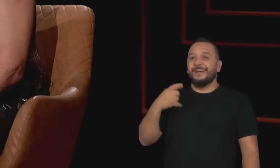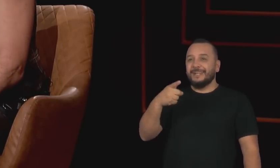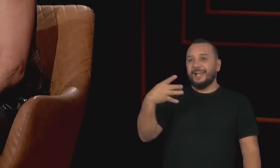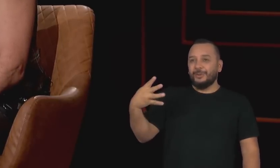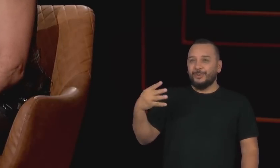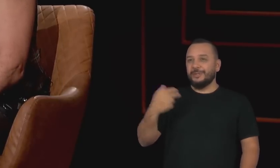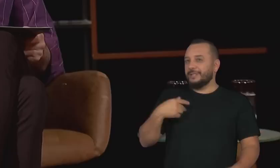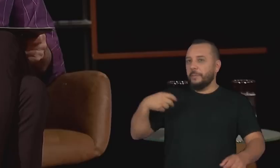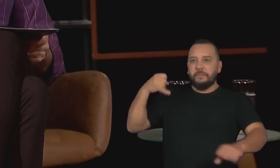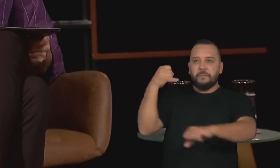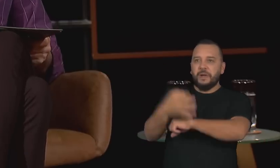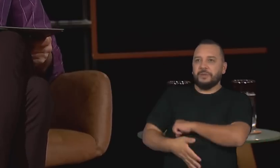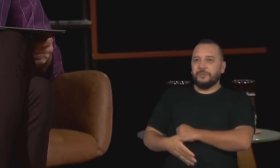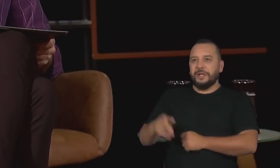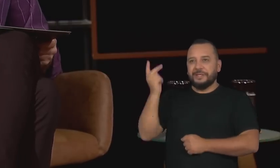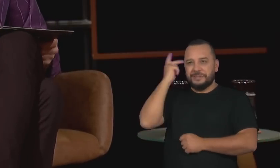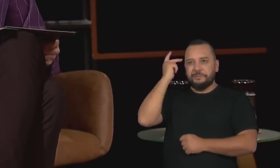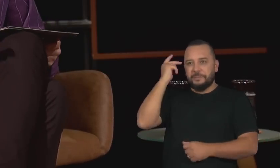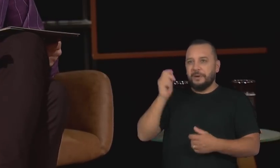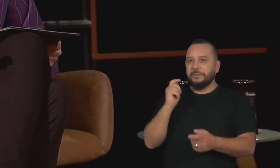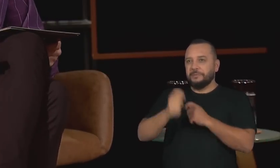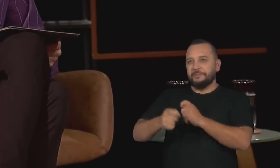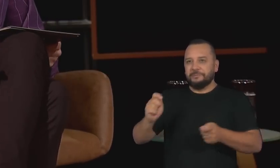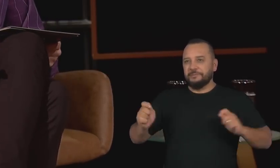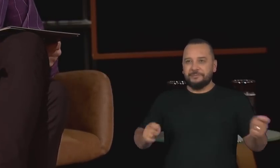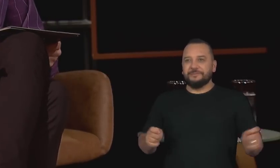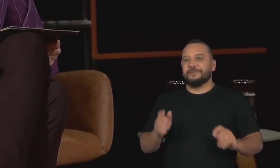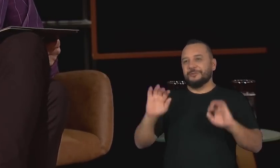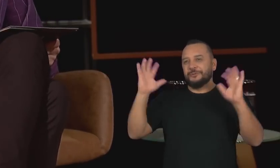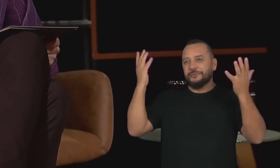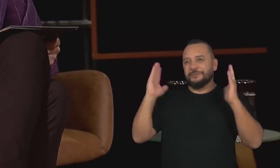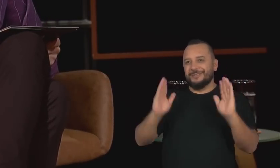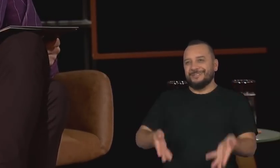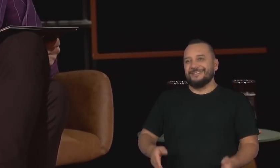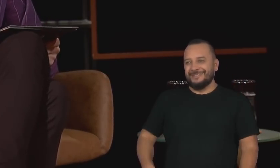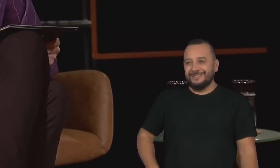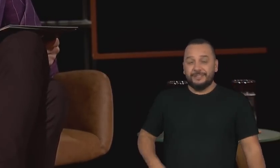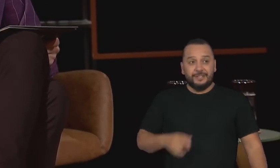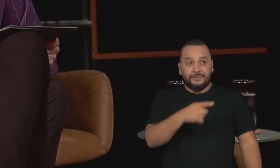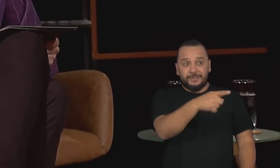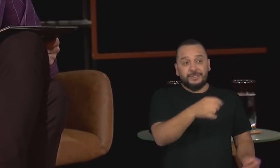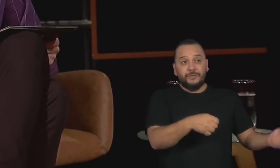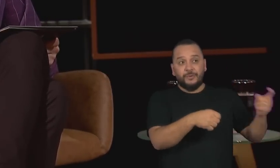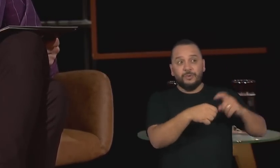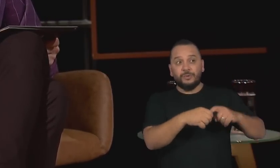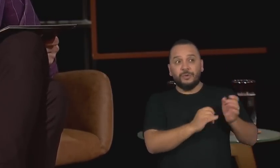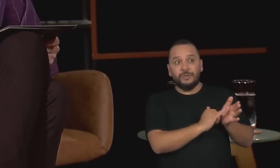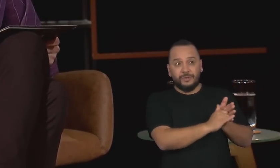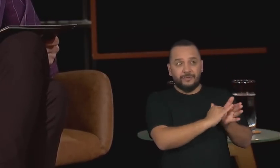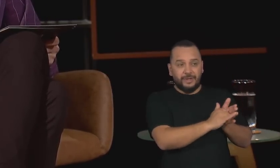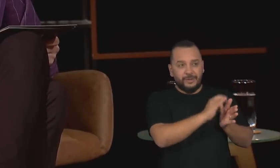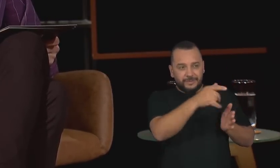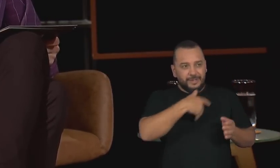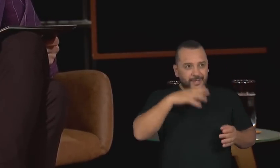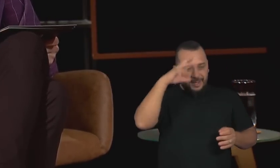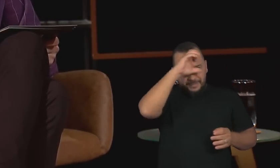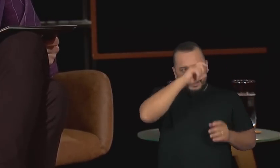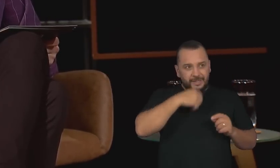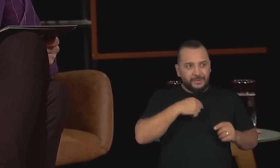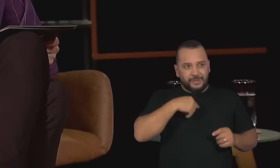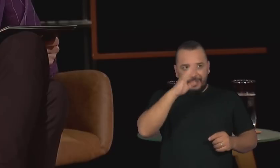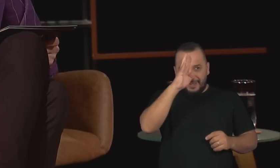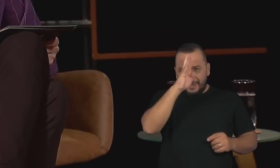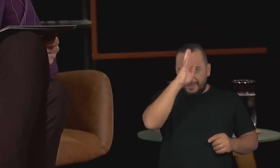de São Paulo. Supla, depois disso você volta para Nova York e aí você descobre o punk, né? E acontece